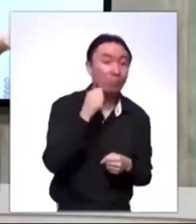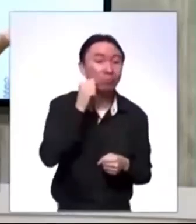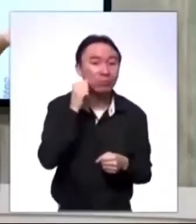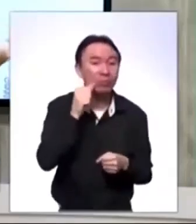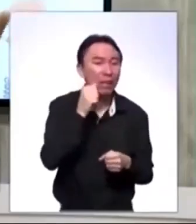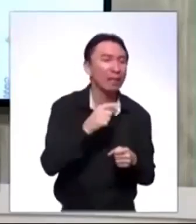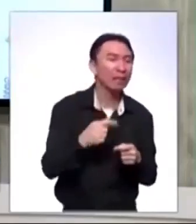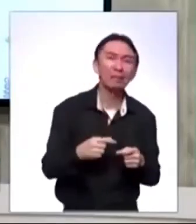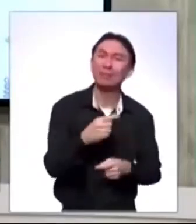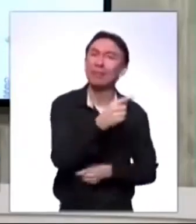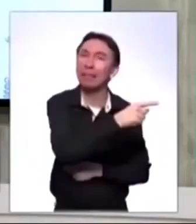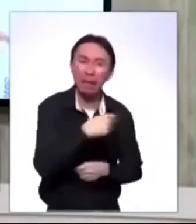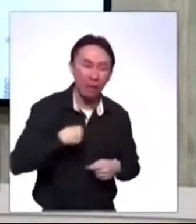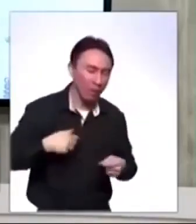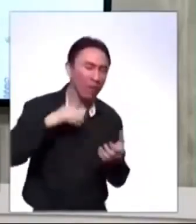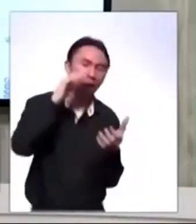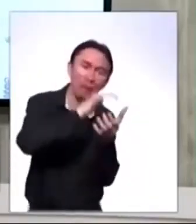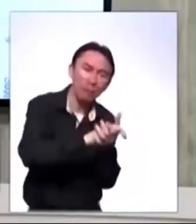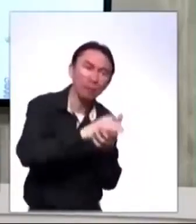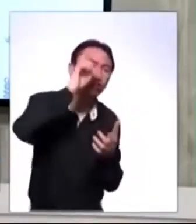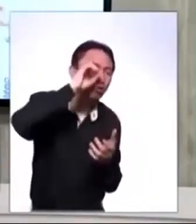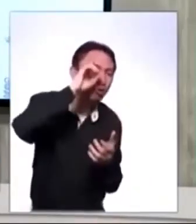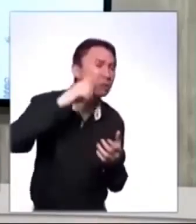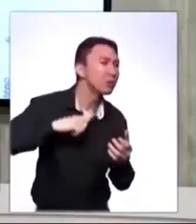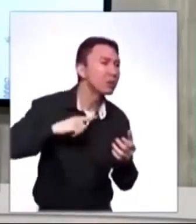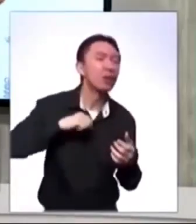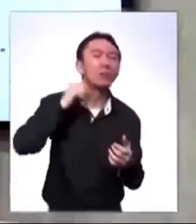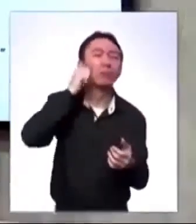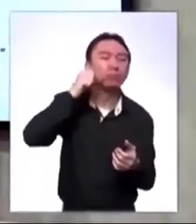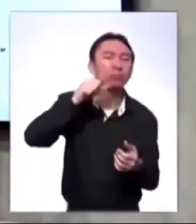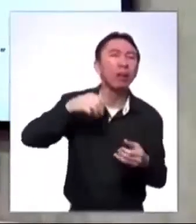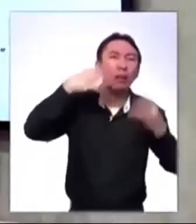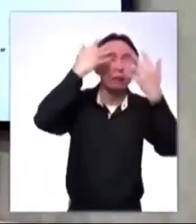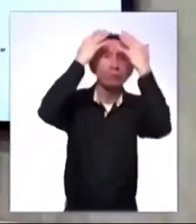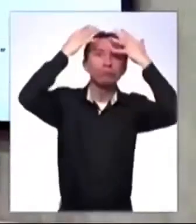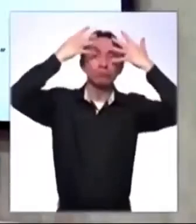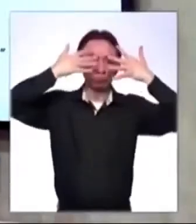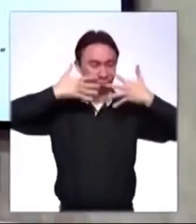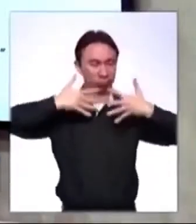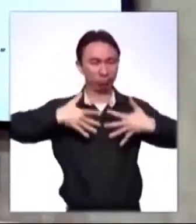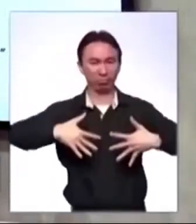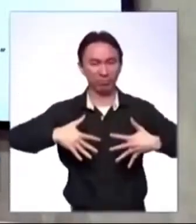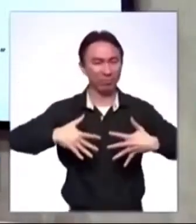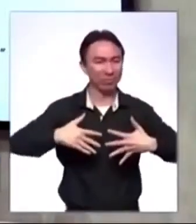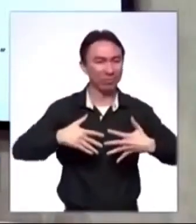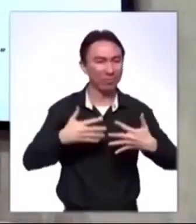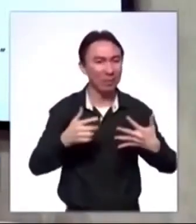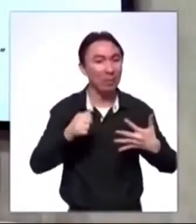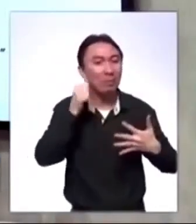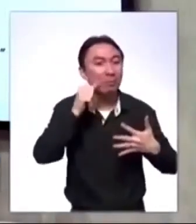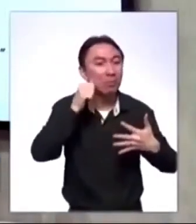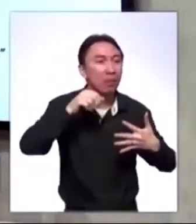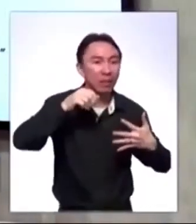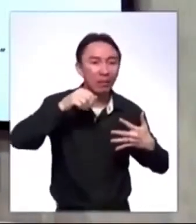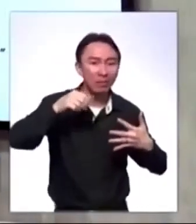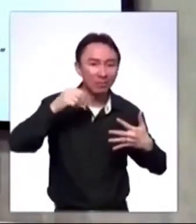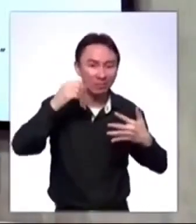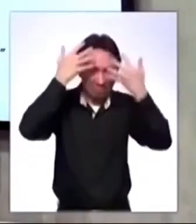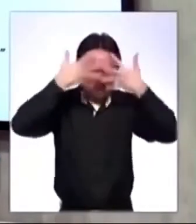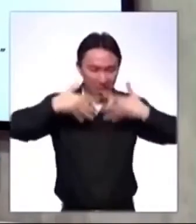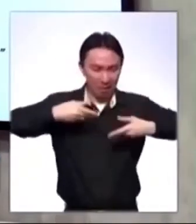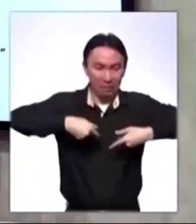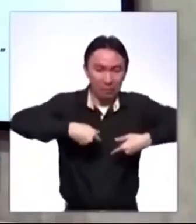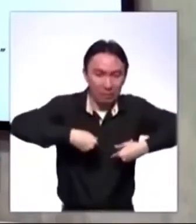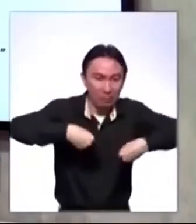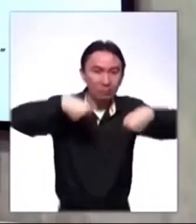mulher do véu. A mulher do véu, mulher do véu, mulher do véu. E quem que é essa mulher do véu, mulher do véu? Numa certa altura da peça, a mulher do véu levanta o véu. Era